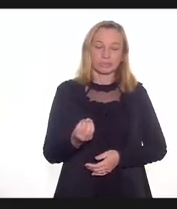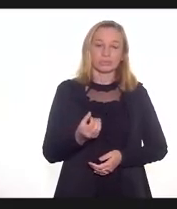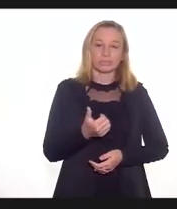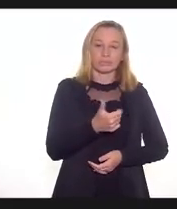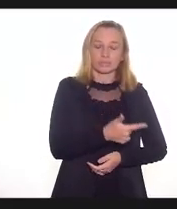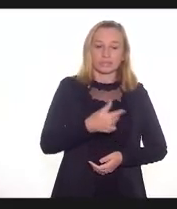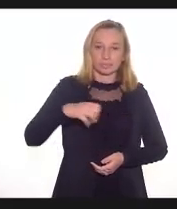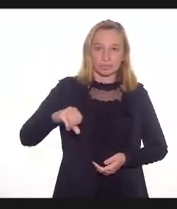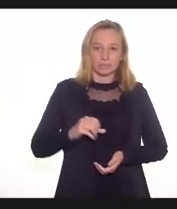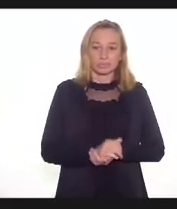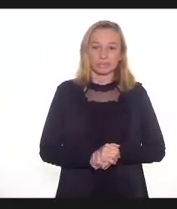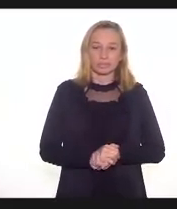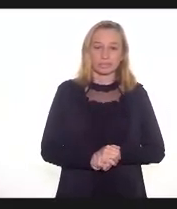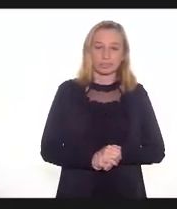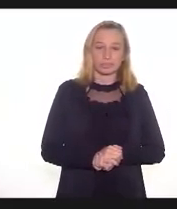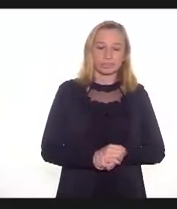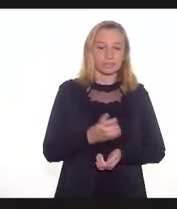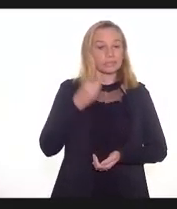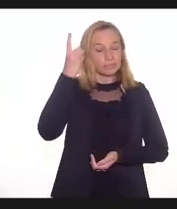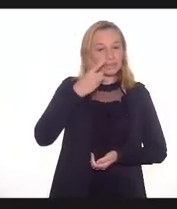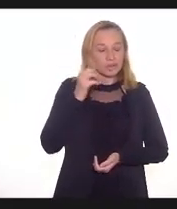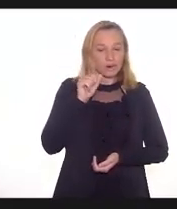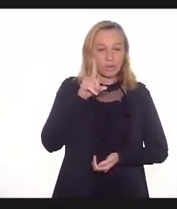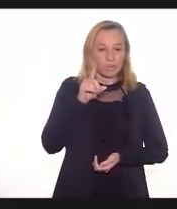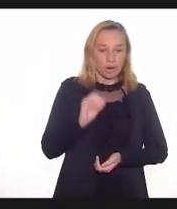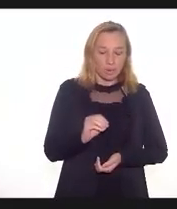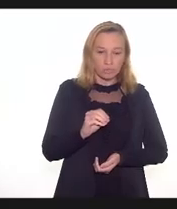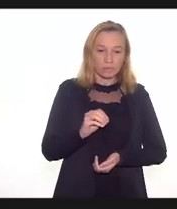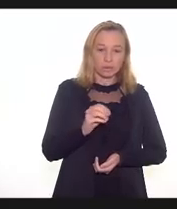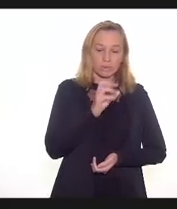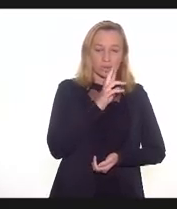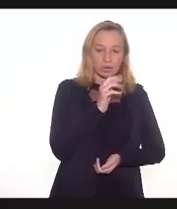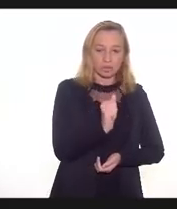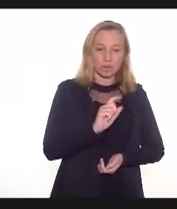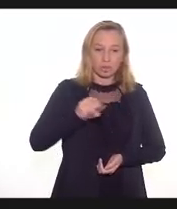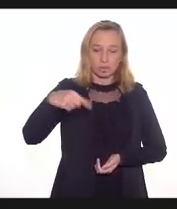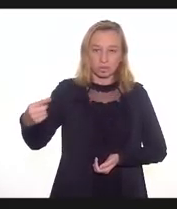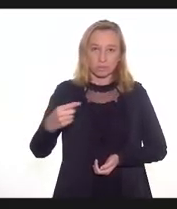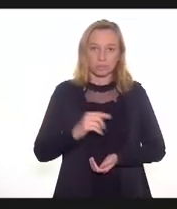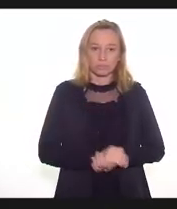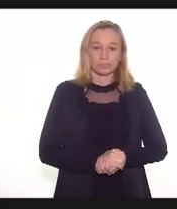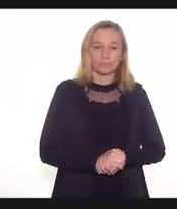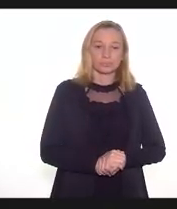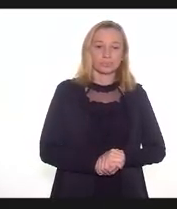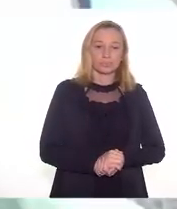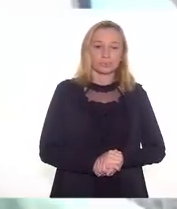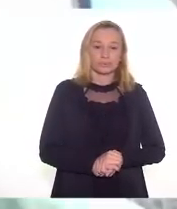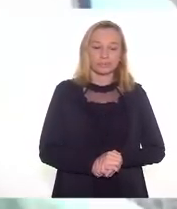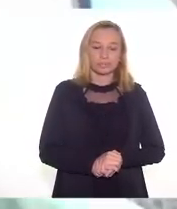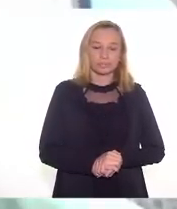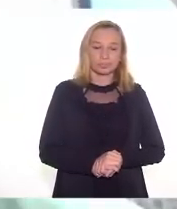460/2019. Autoria dos deputados Dr. Deodato, Rodrigo Amorim e outros.